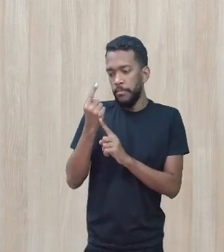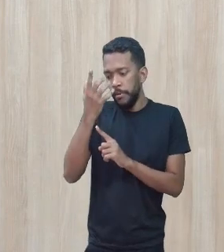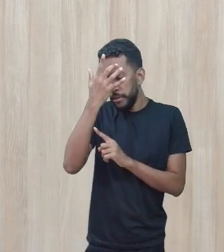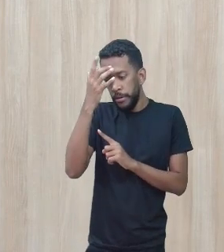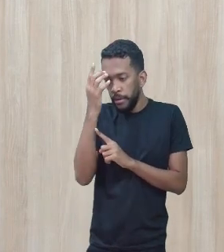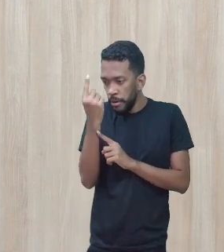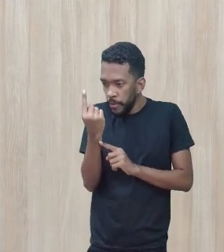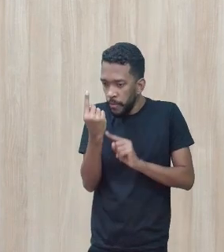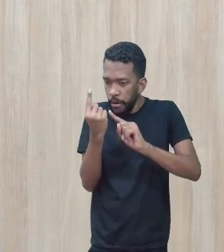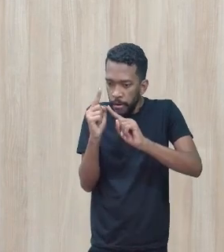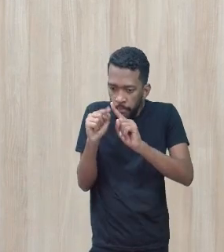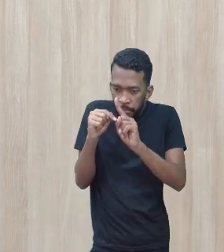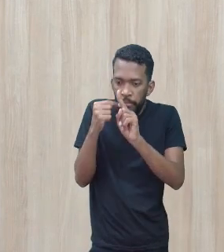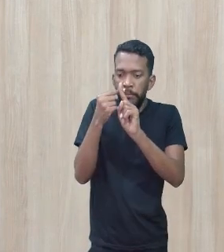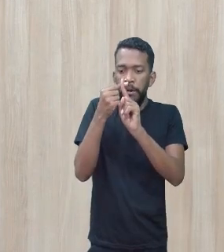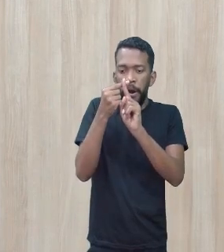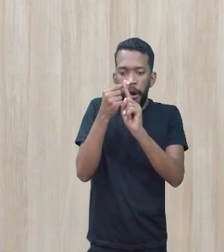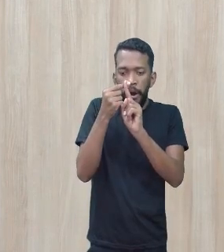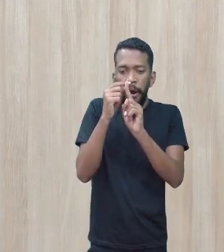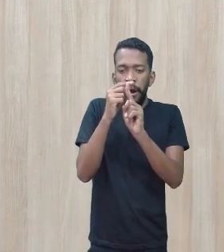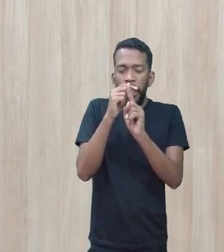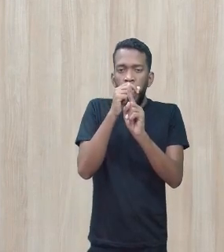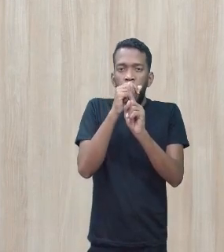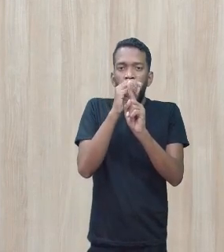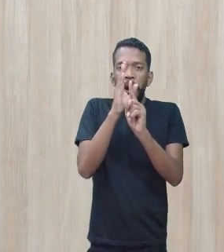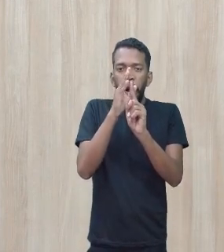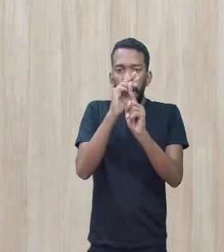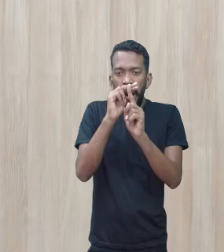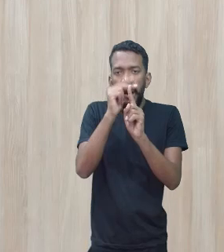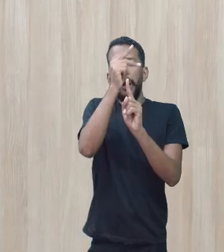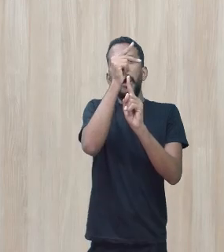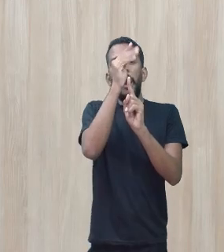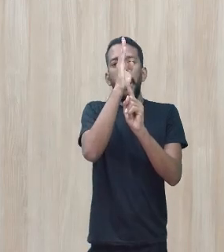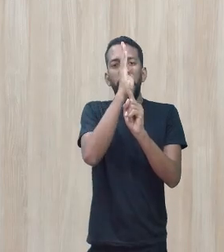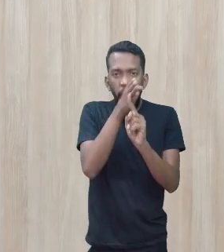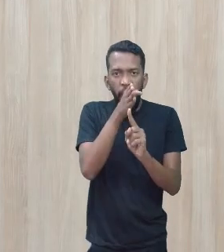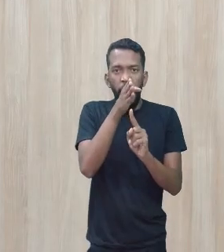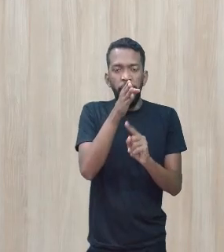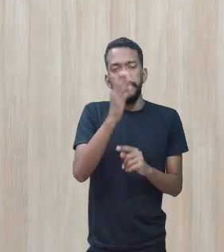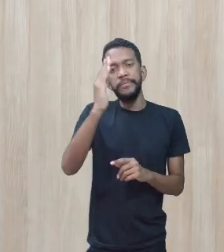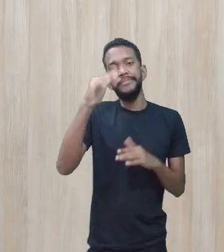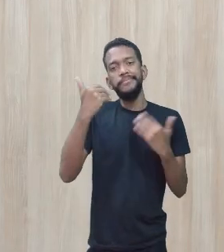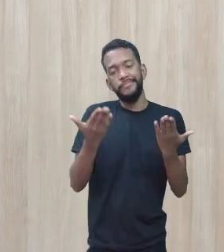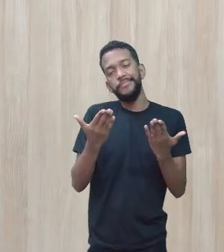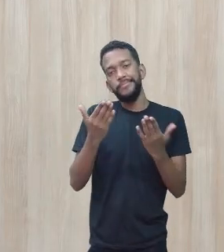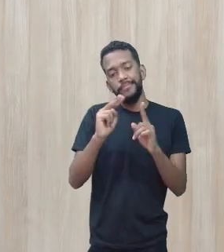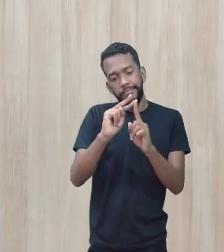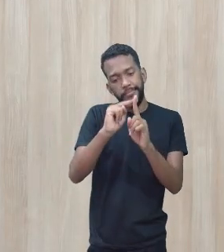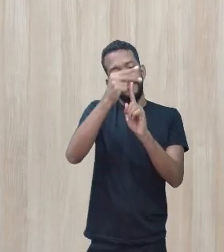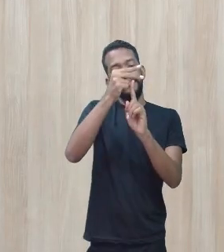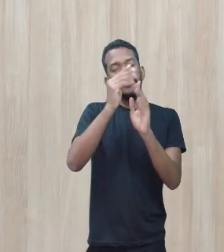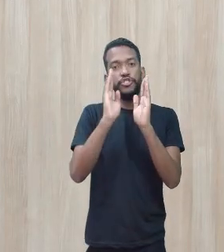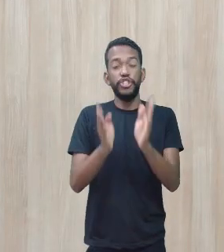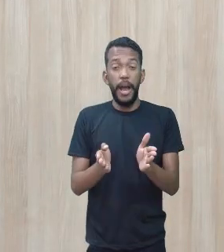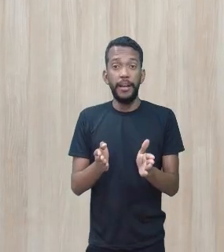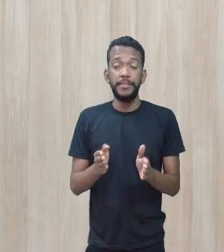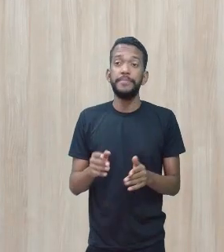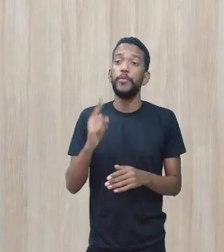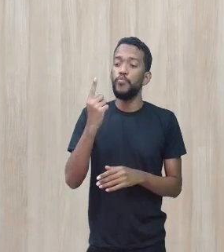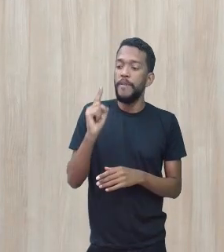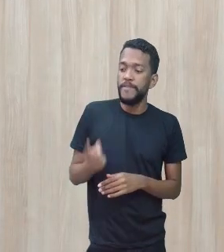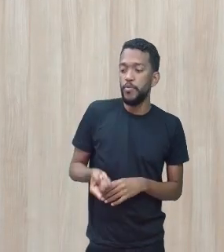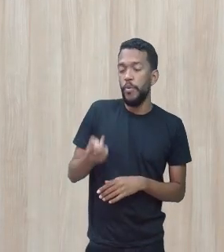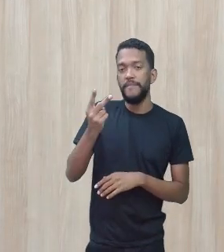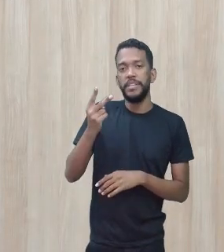sendo infectada, eu já tenho esse arredondamento para cima, nesse contexto do gráfico, tá? Aqui eu tenho